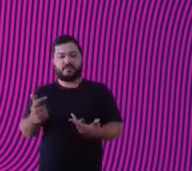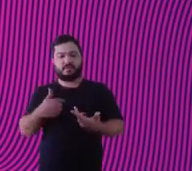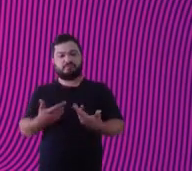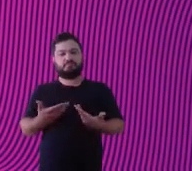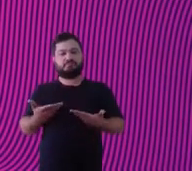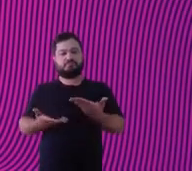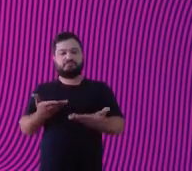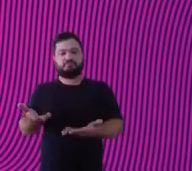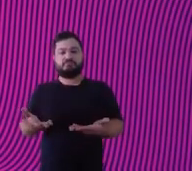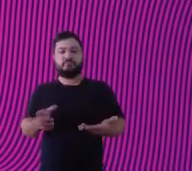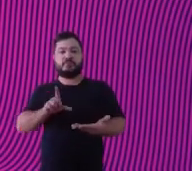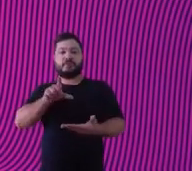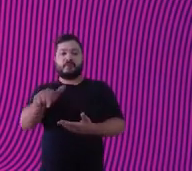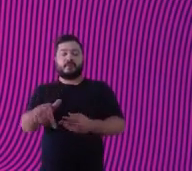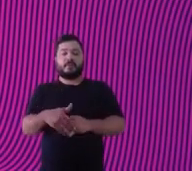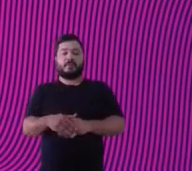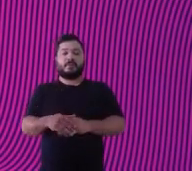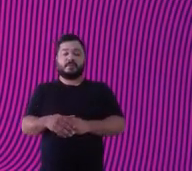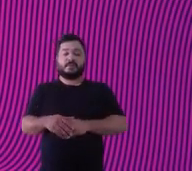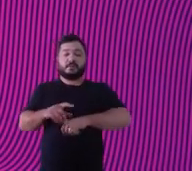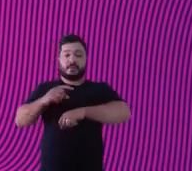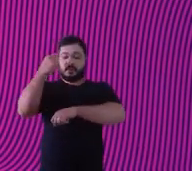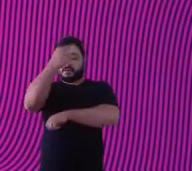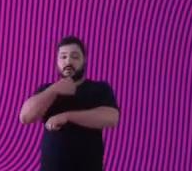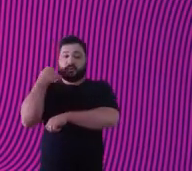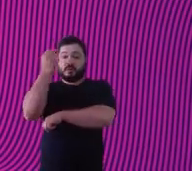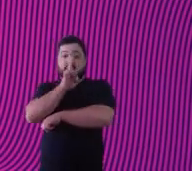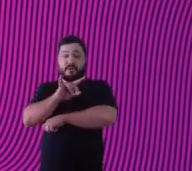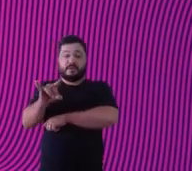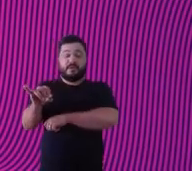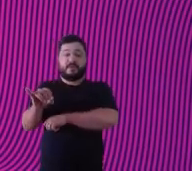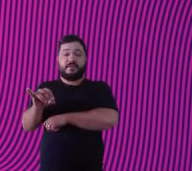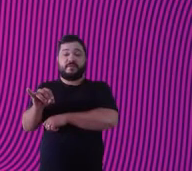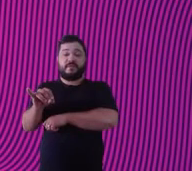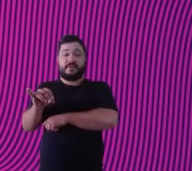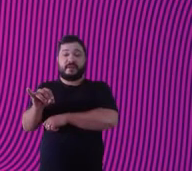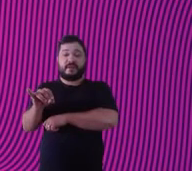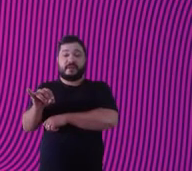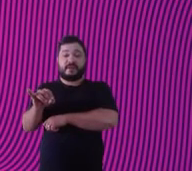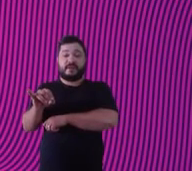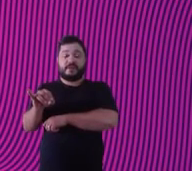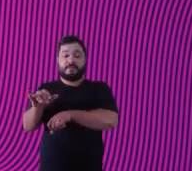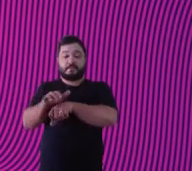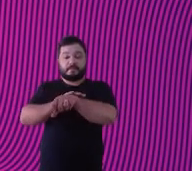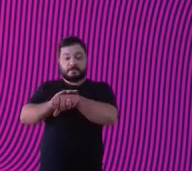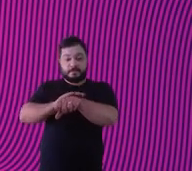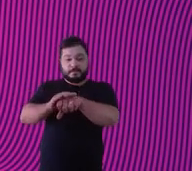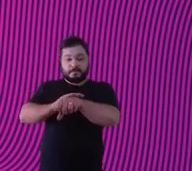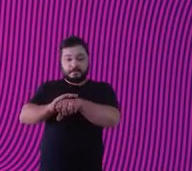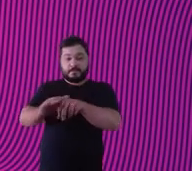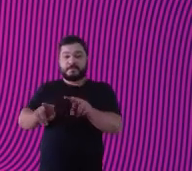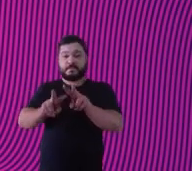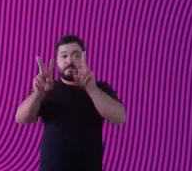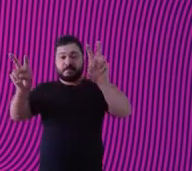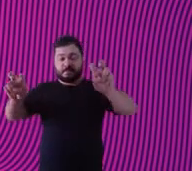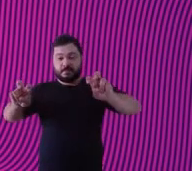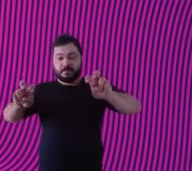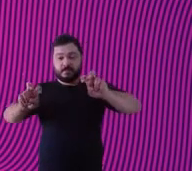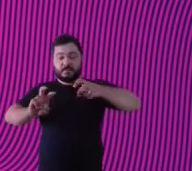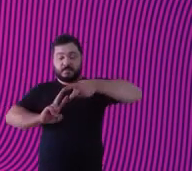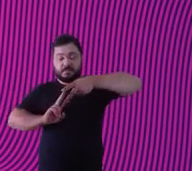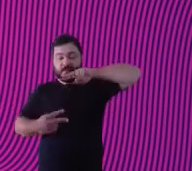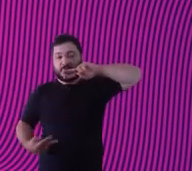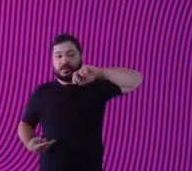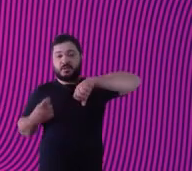a prestação na próxima hora nós vamos deixar para conversando sobre transplantes